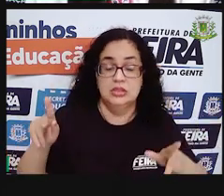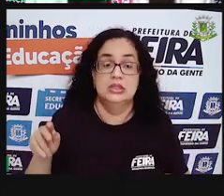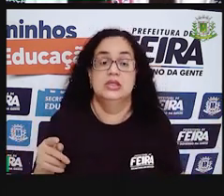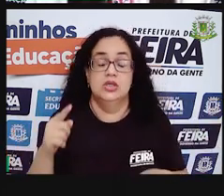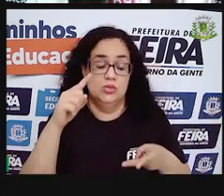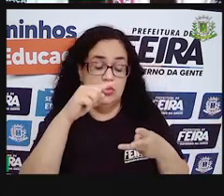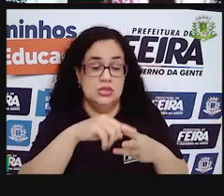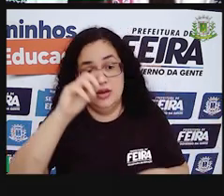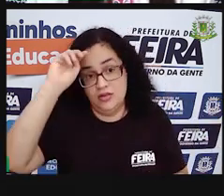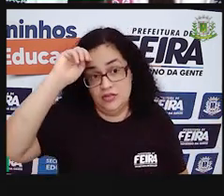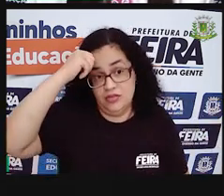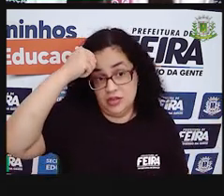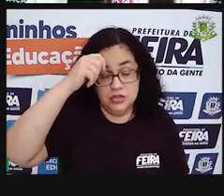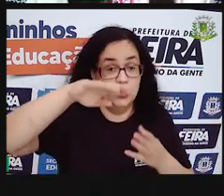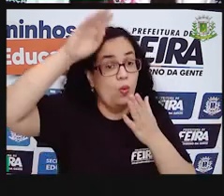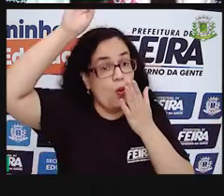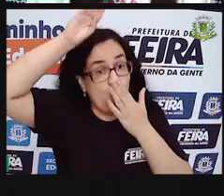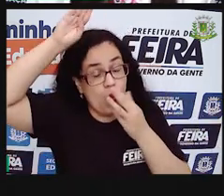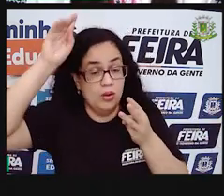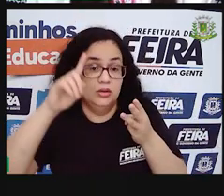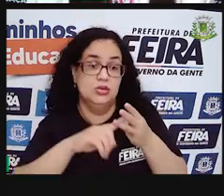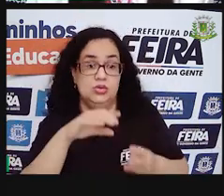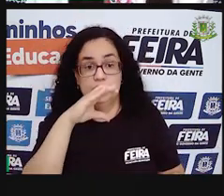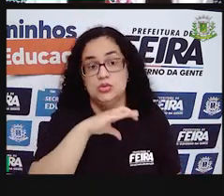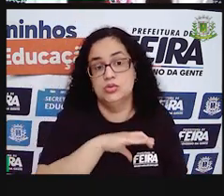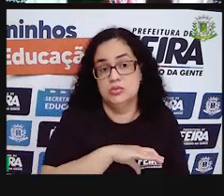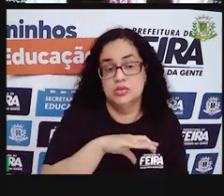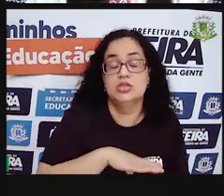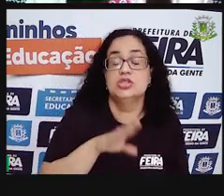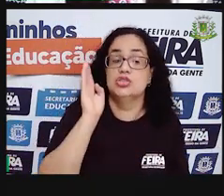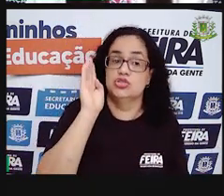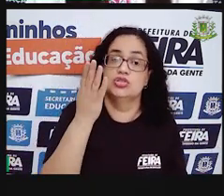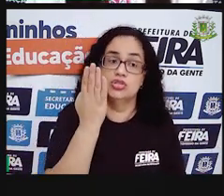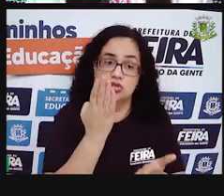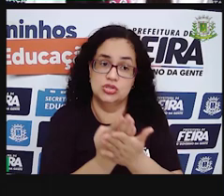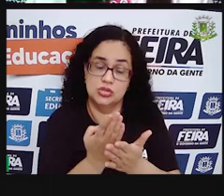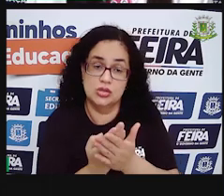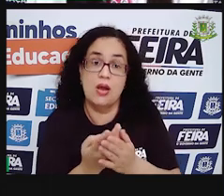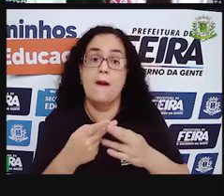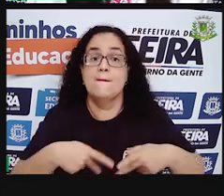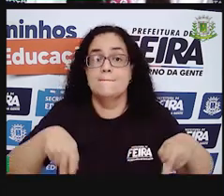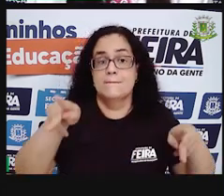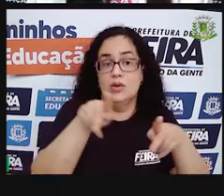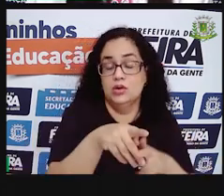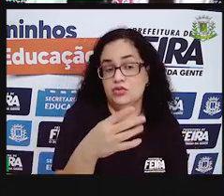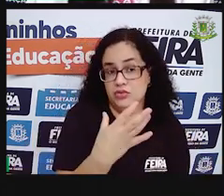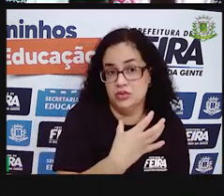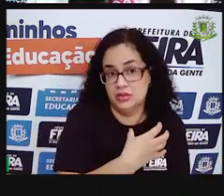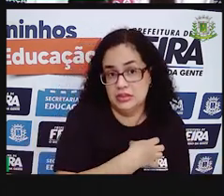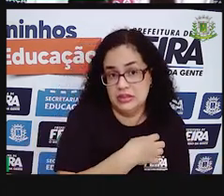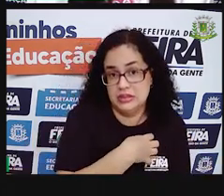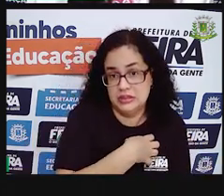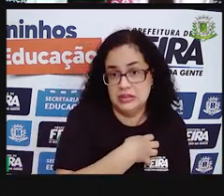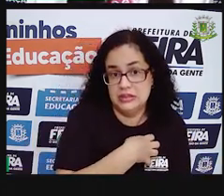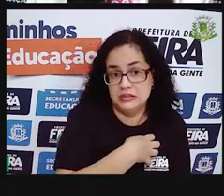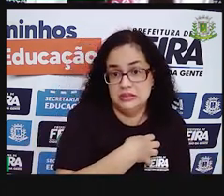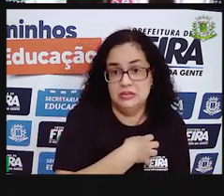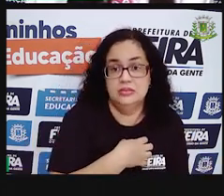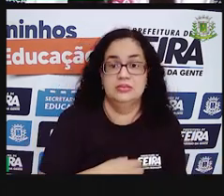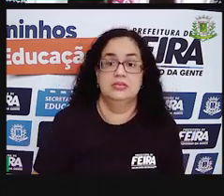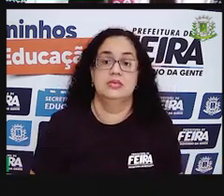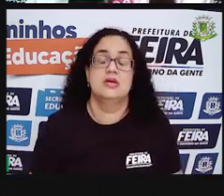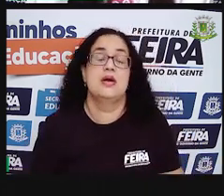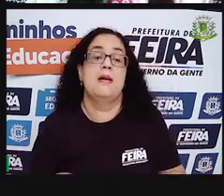os africanos, os indígenas e os portugueses. A gente já viu que o povo baiano também vem dessas mesmas